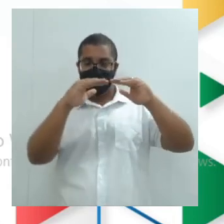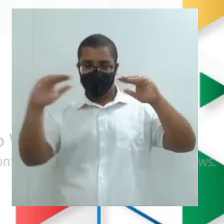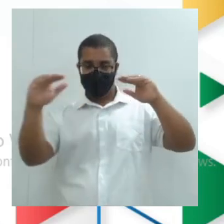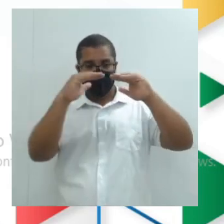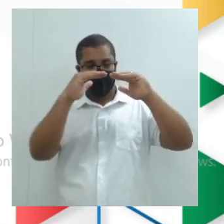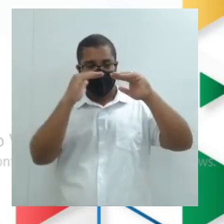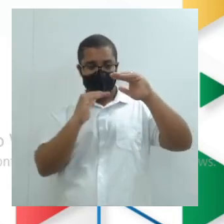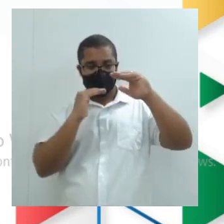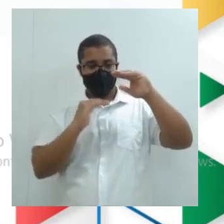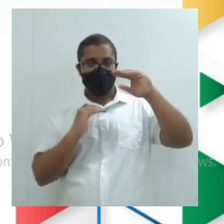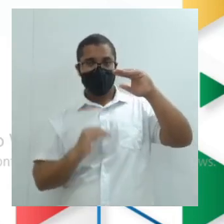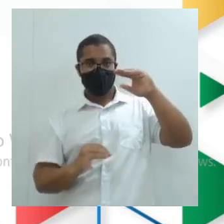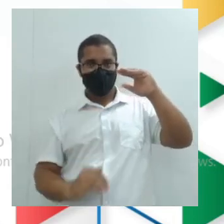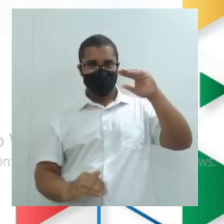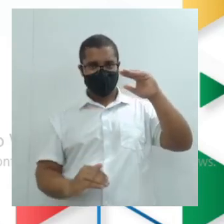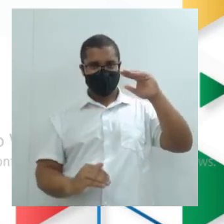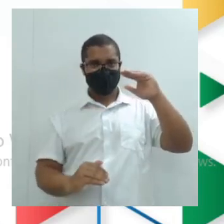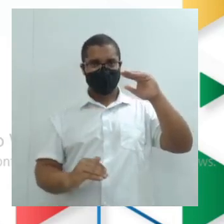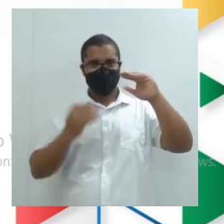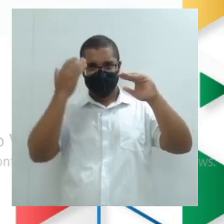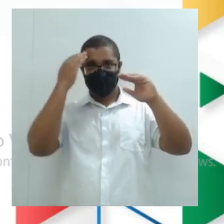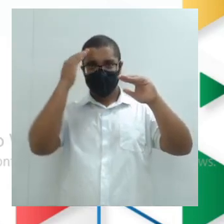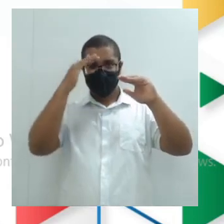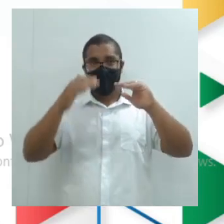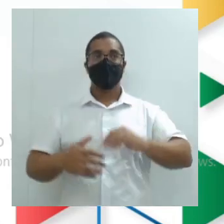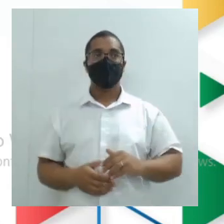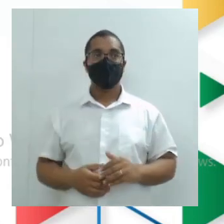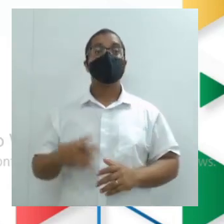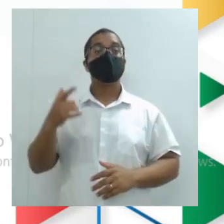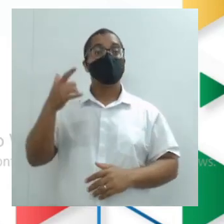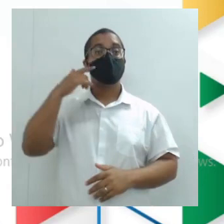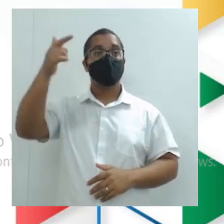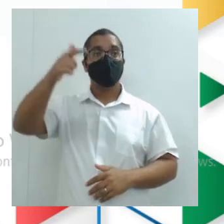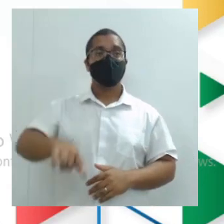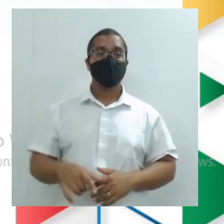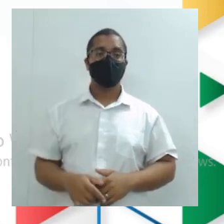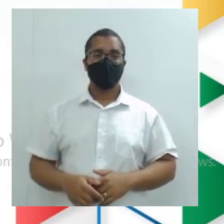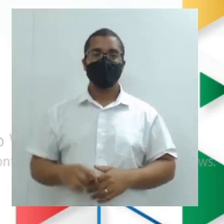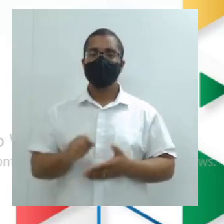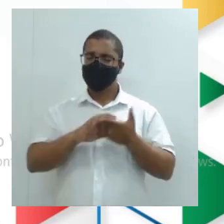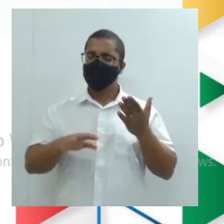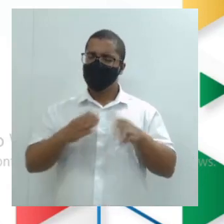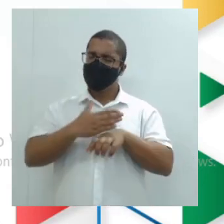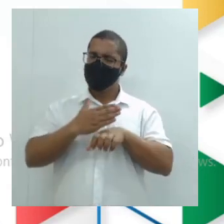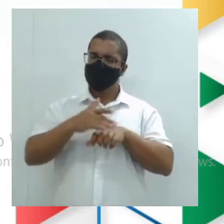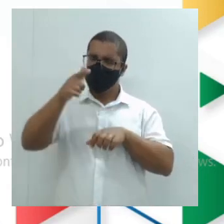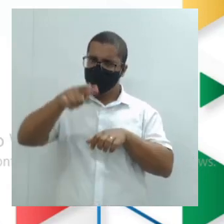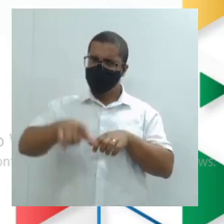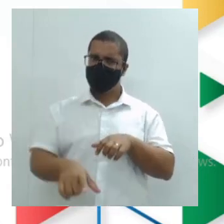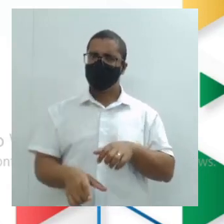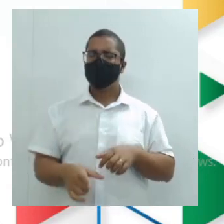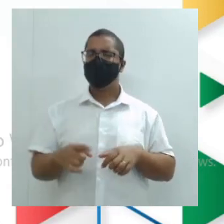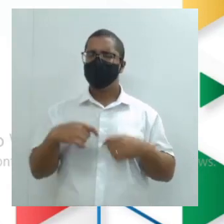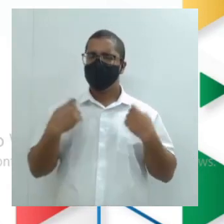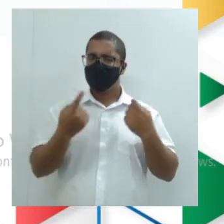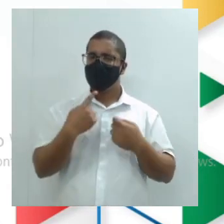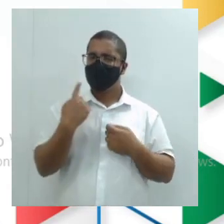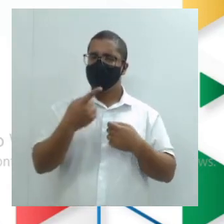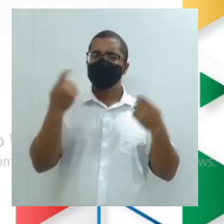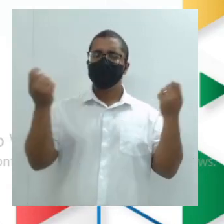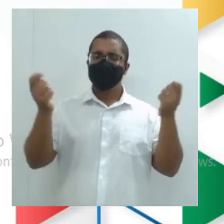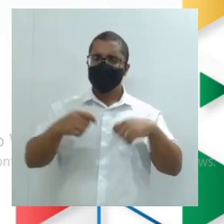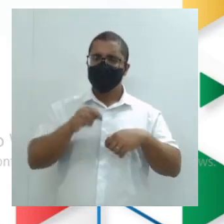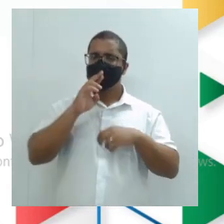seja, a garagem subterrânea, tá bom? Segue comigo agora, mais uma atividade para a gente poder